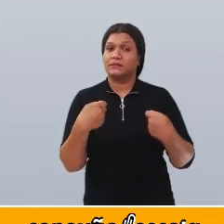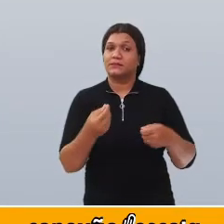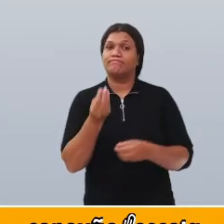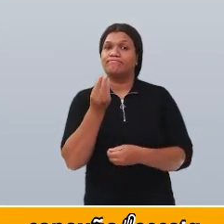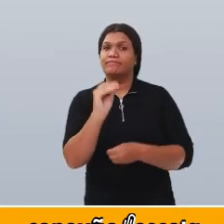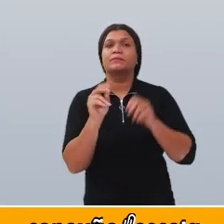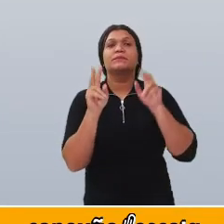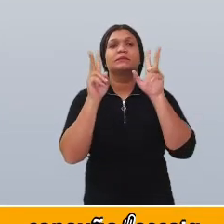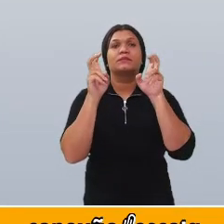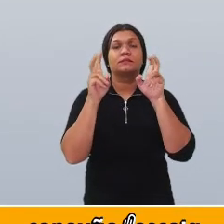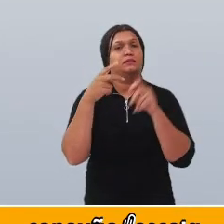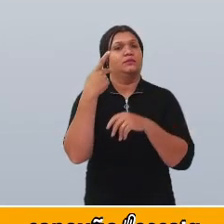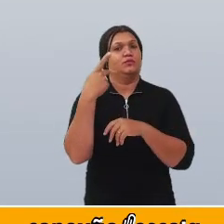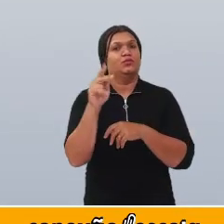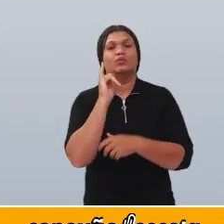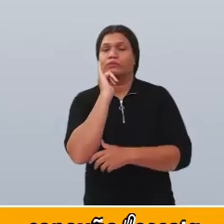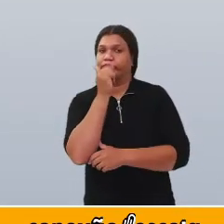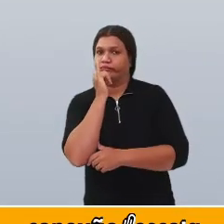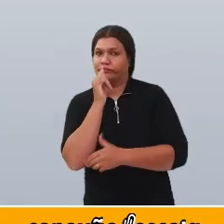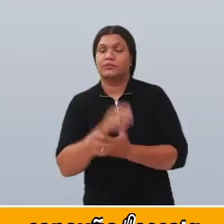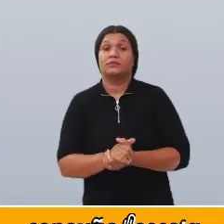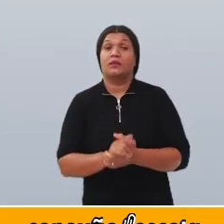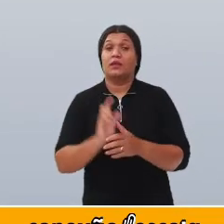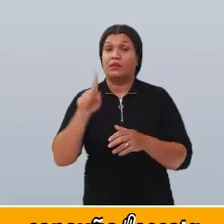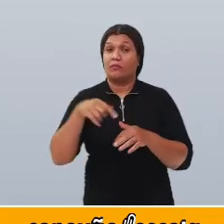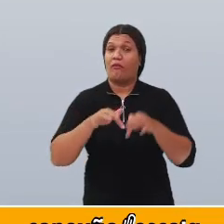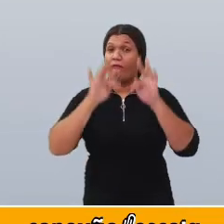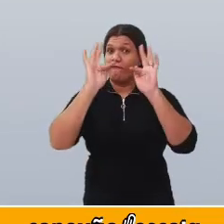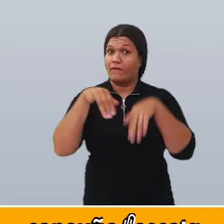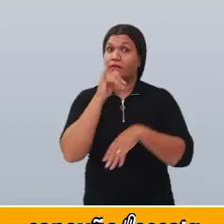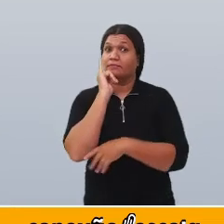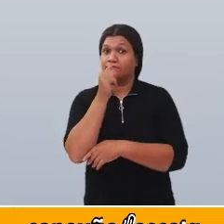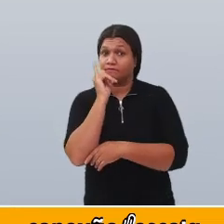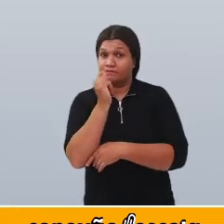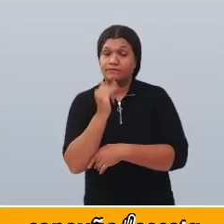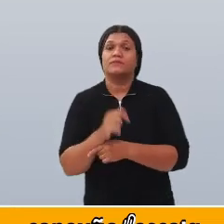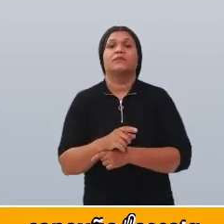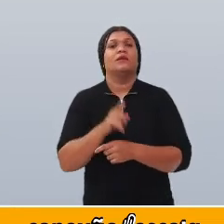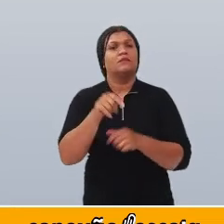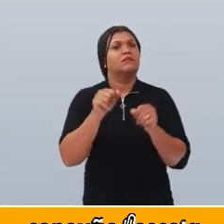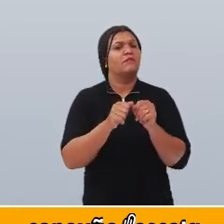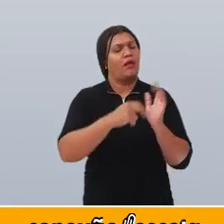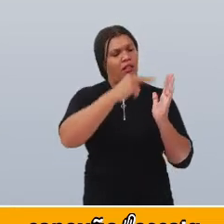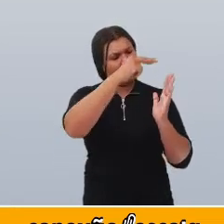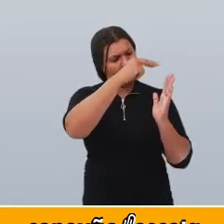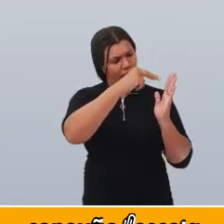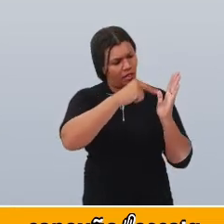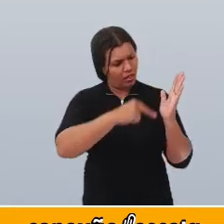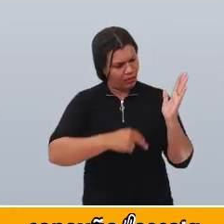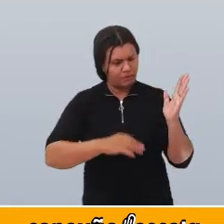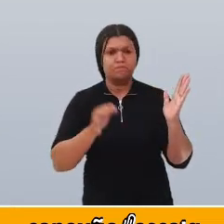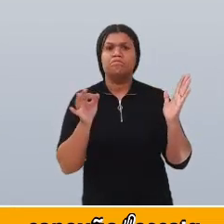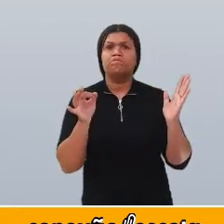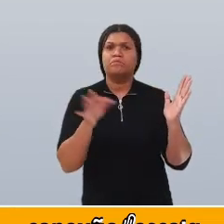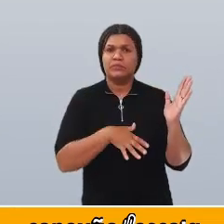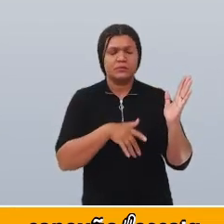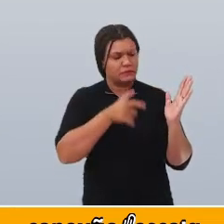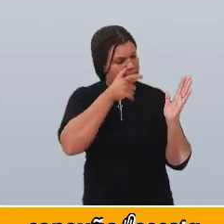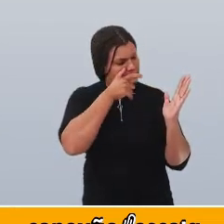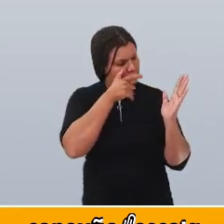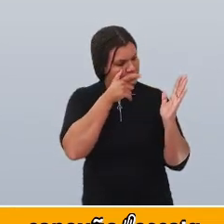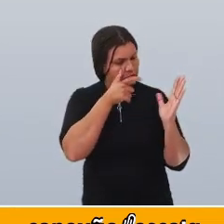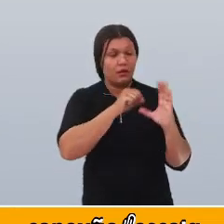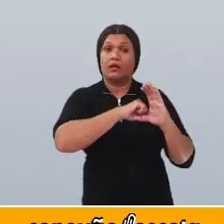narrativa. E após concluir a sua história, o seu conto, faça uma leitura dele e observe os